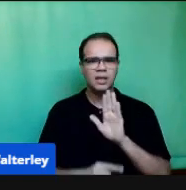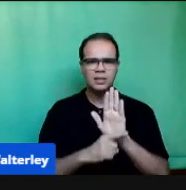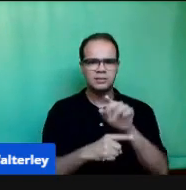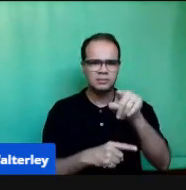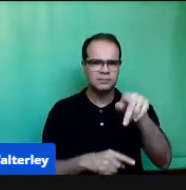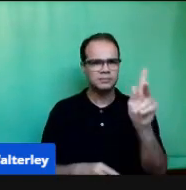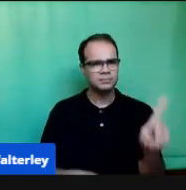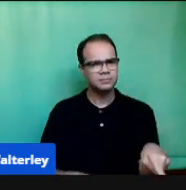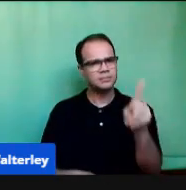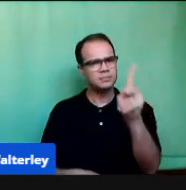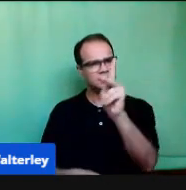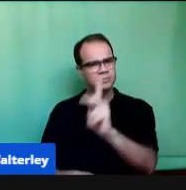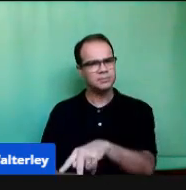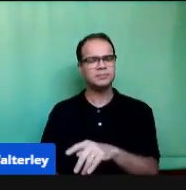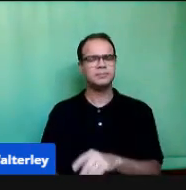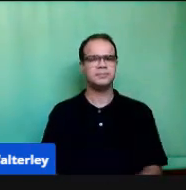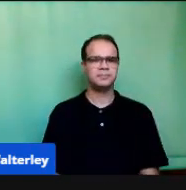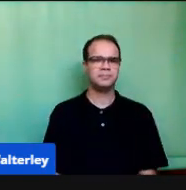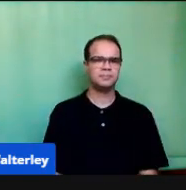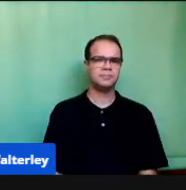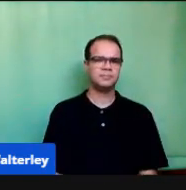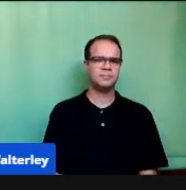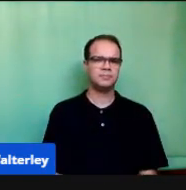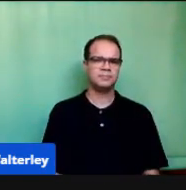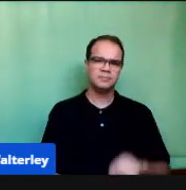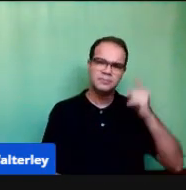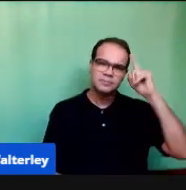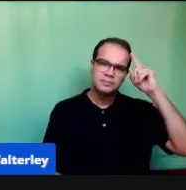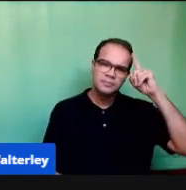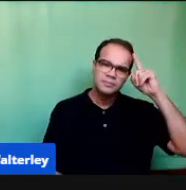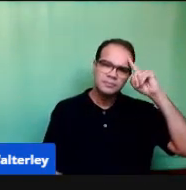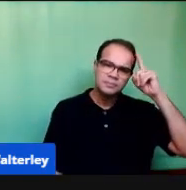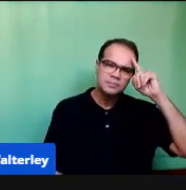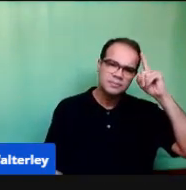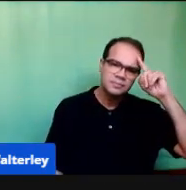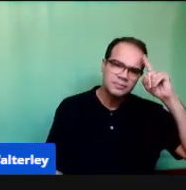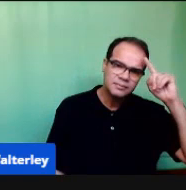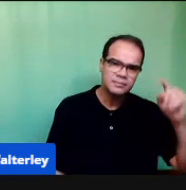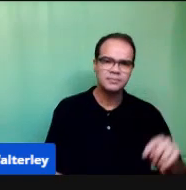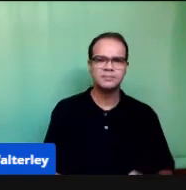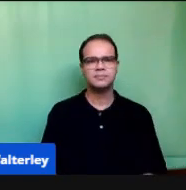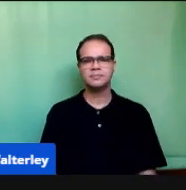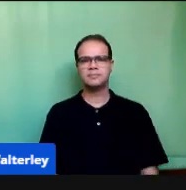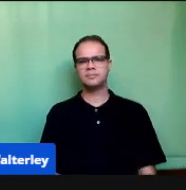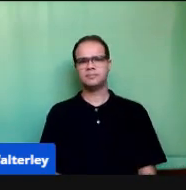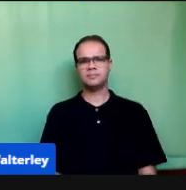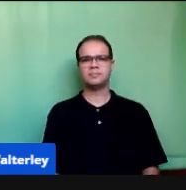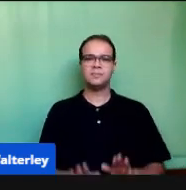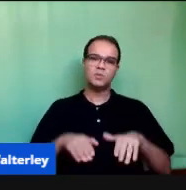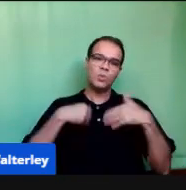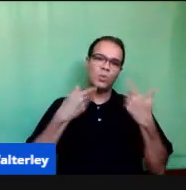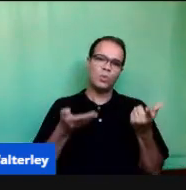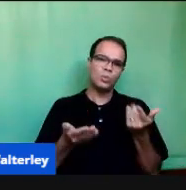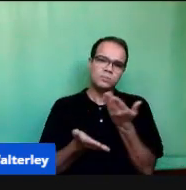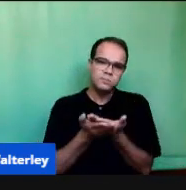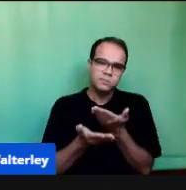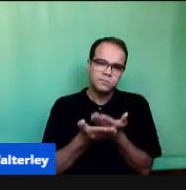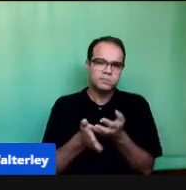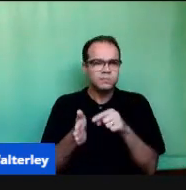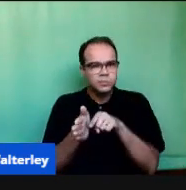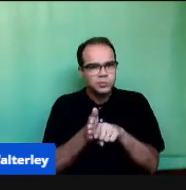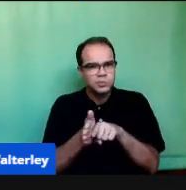professor, no seu cotidiano, no seu dia a dia, ou também para que a gente possa se aprofundar, né? Quanto